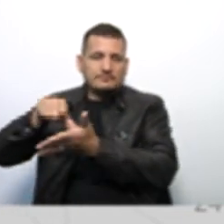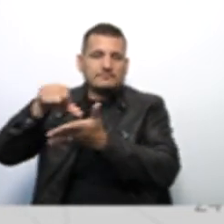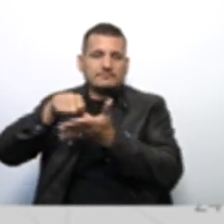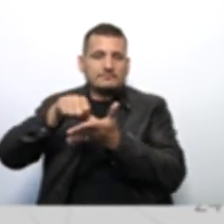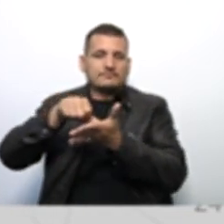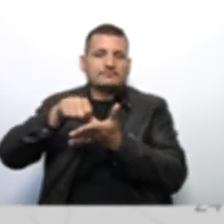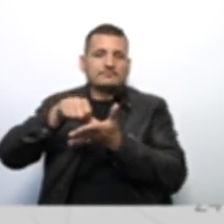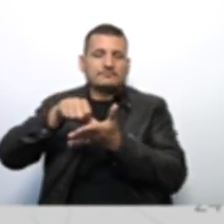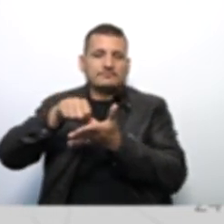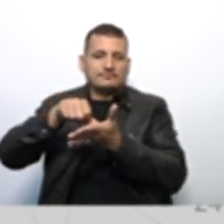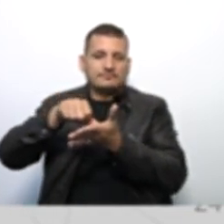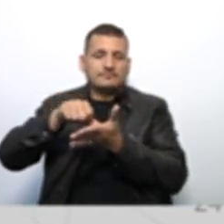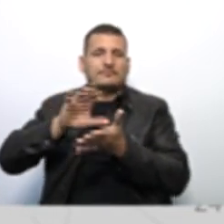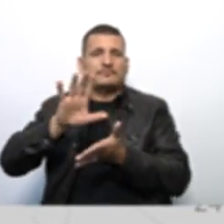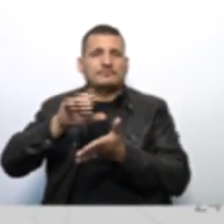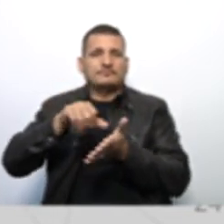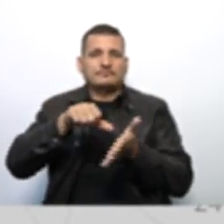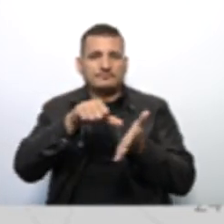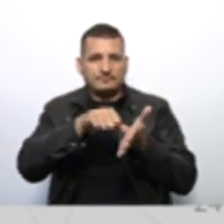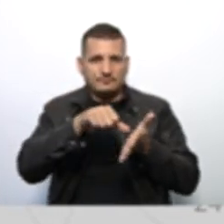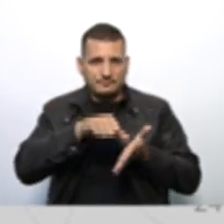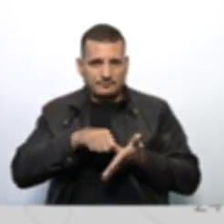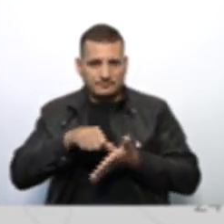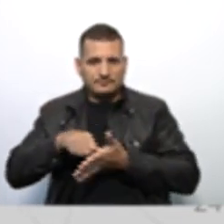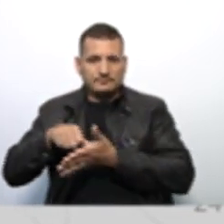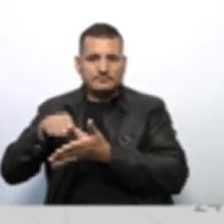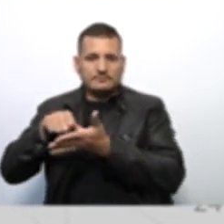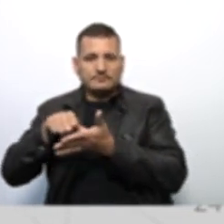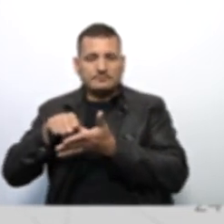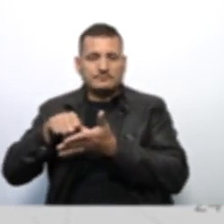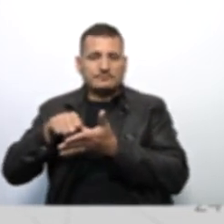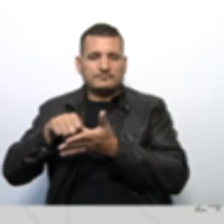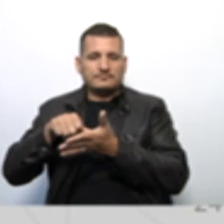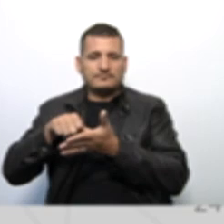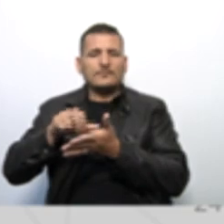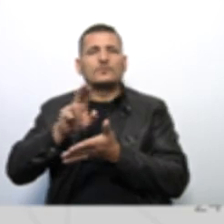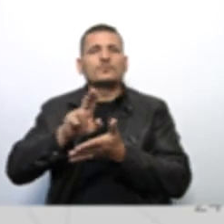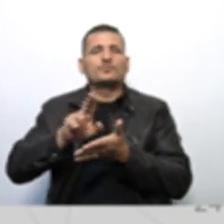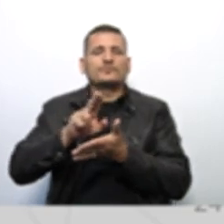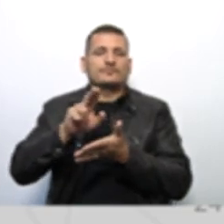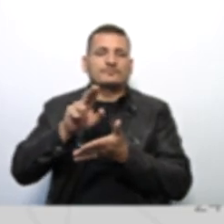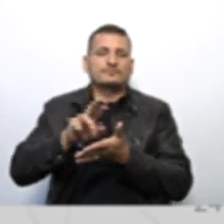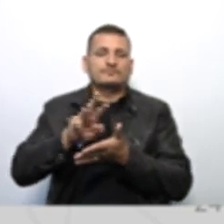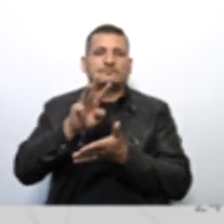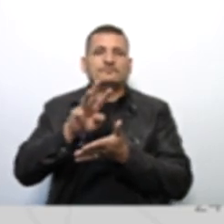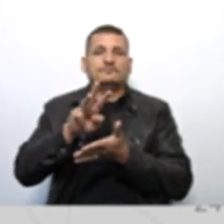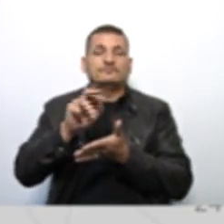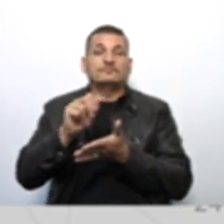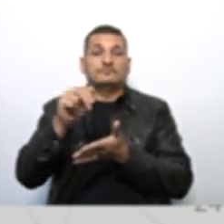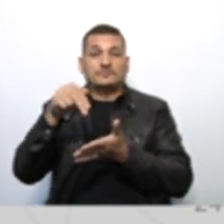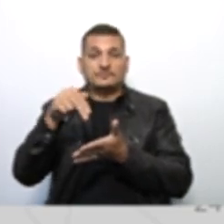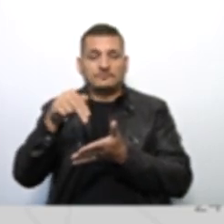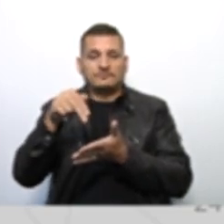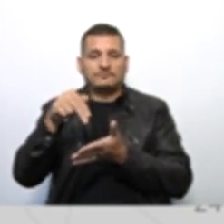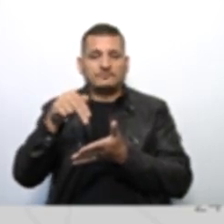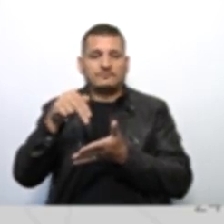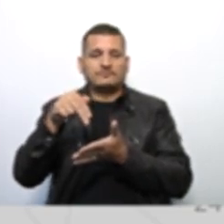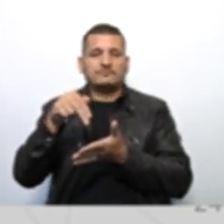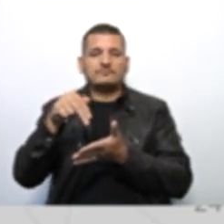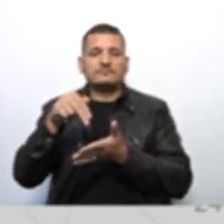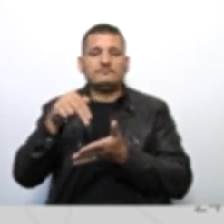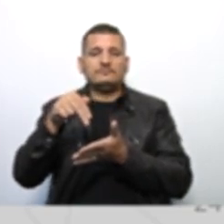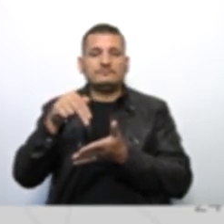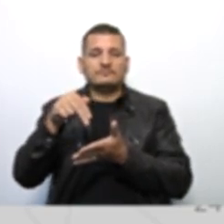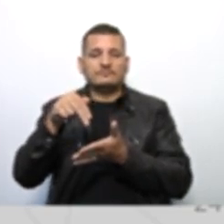certo? Só que essas filiais aqui, pessoal, elas estão interligadas utilizando a internet e estão